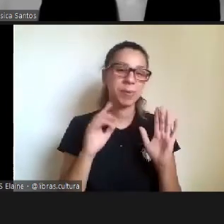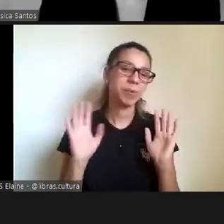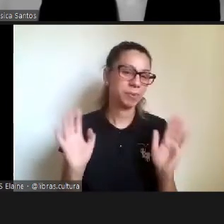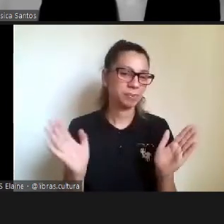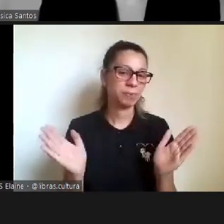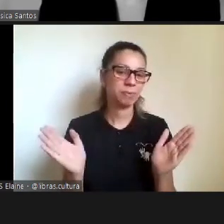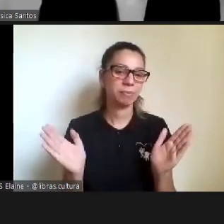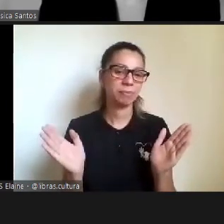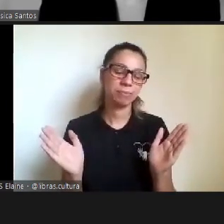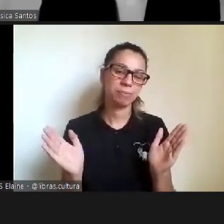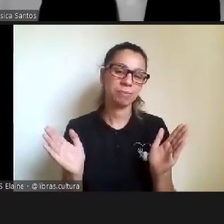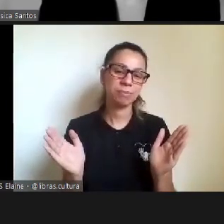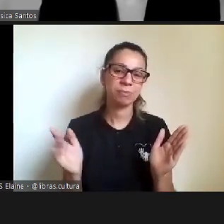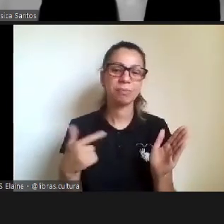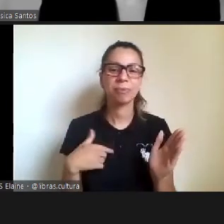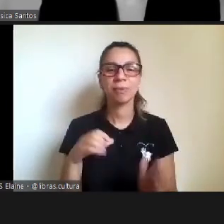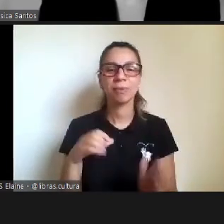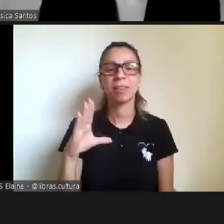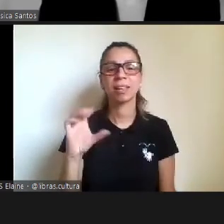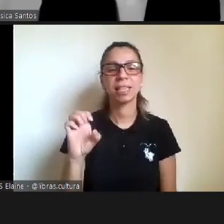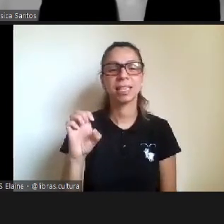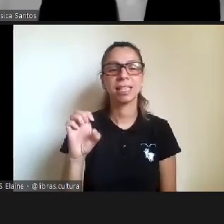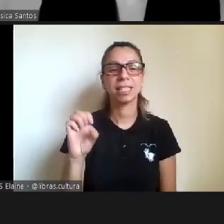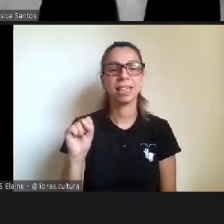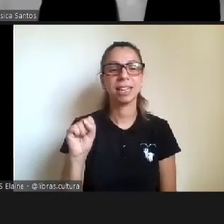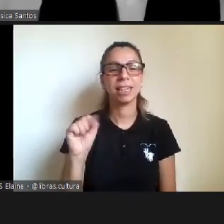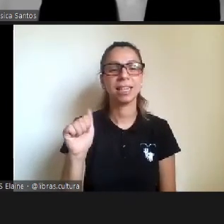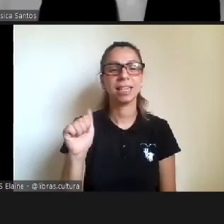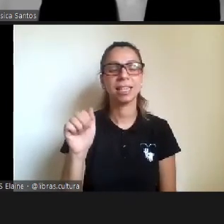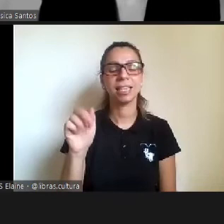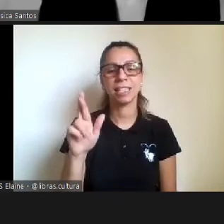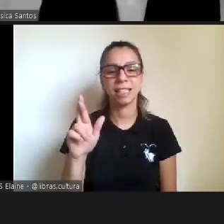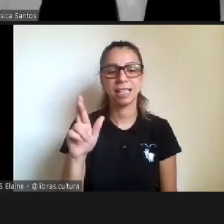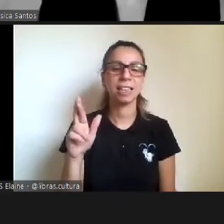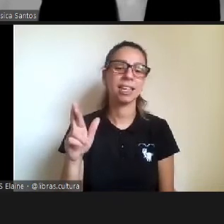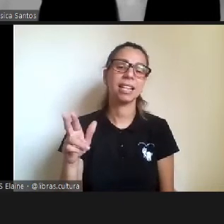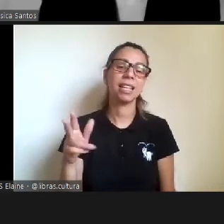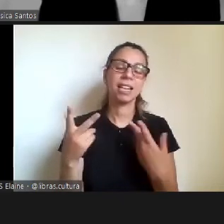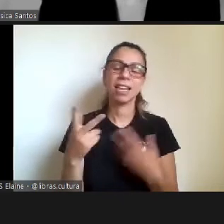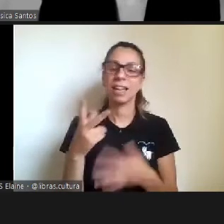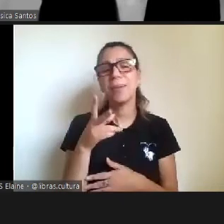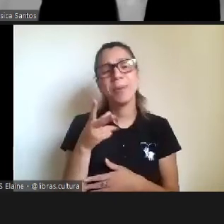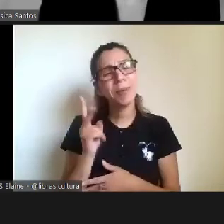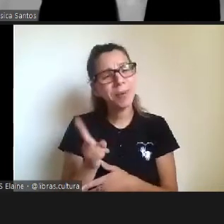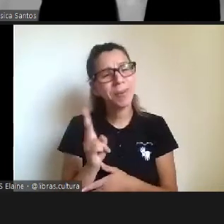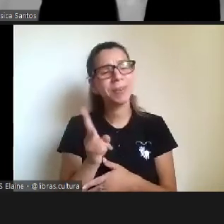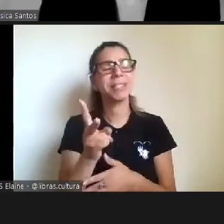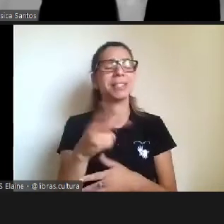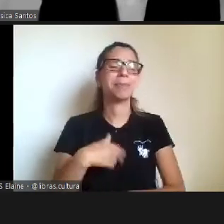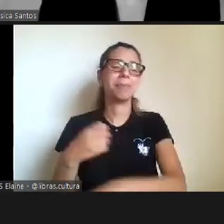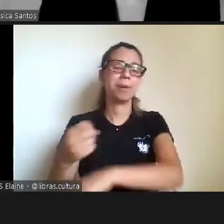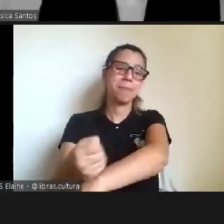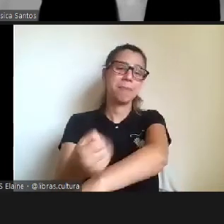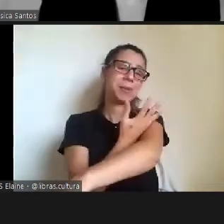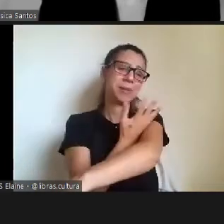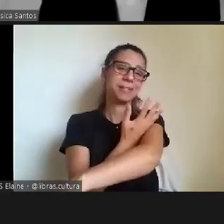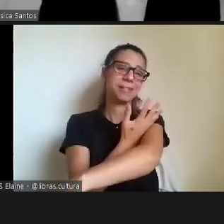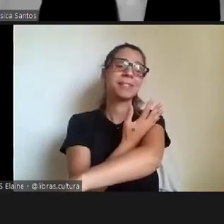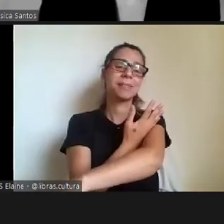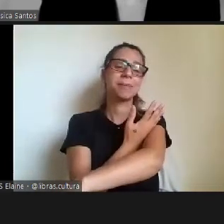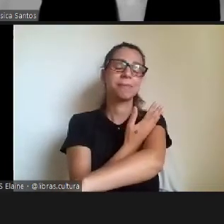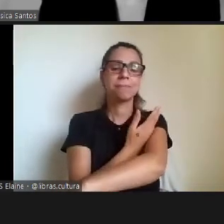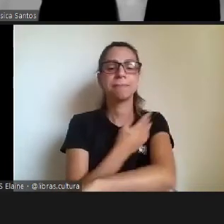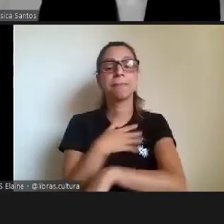do César e da Jéssica também. Eu acho que eu tô um pouco de emoção. E